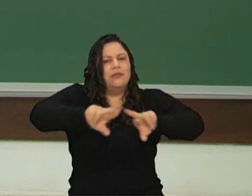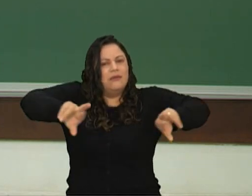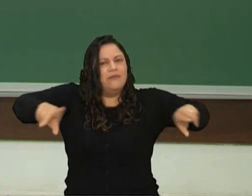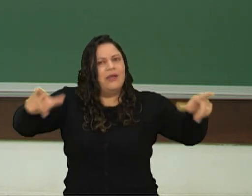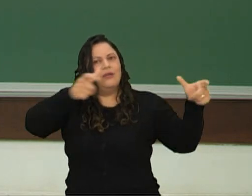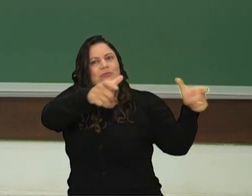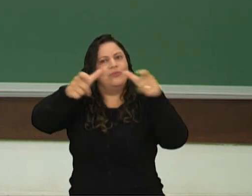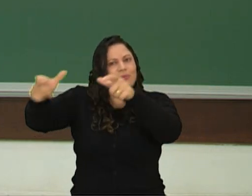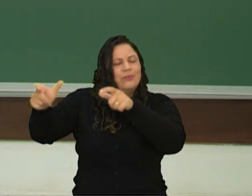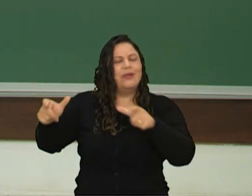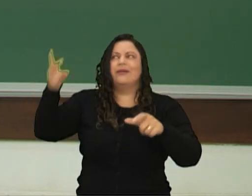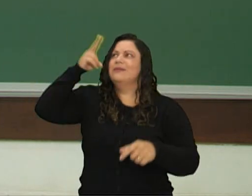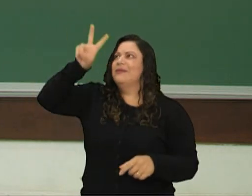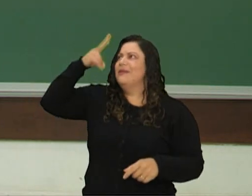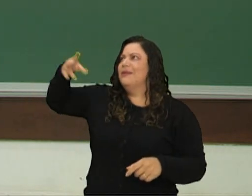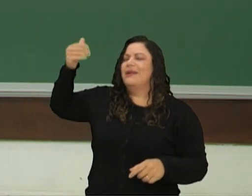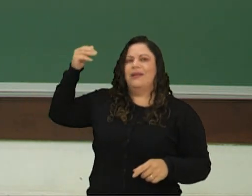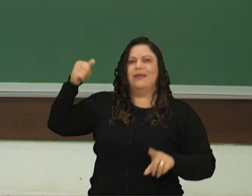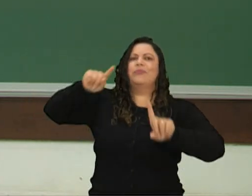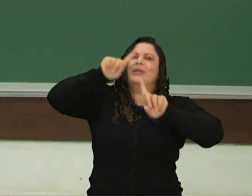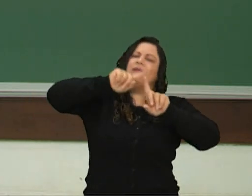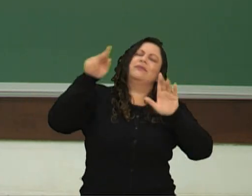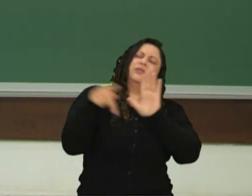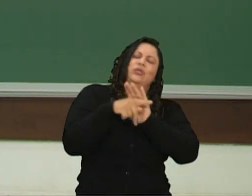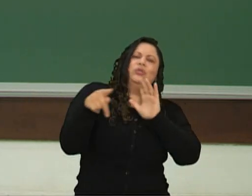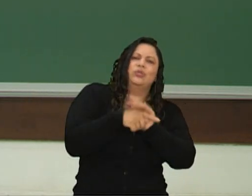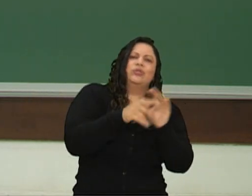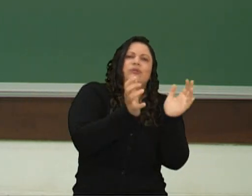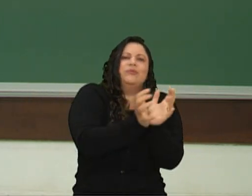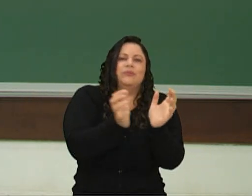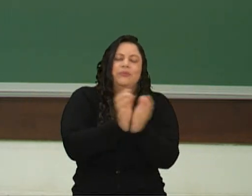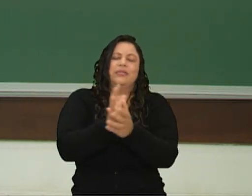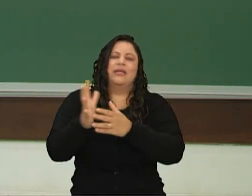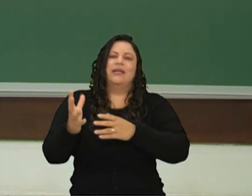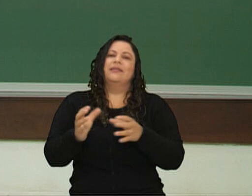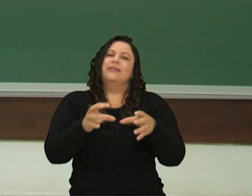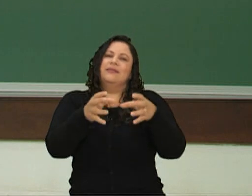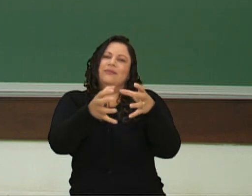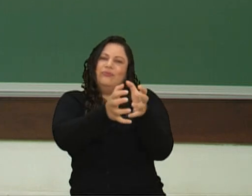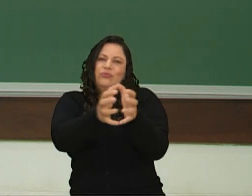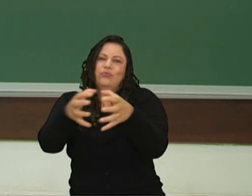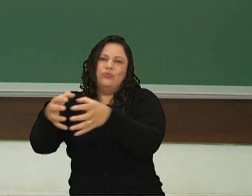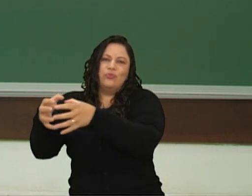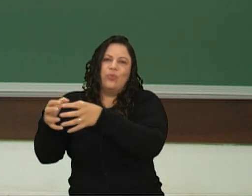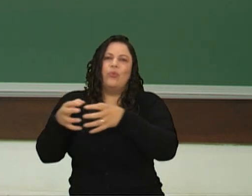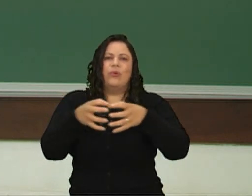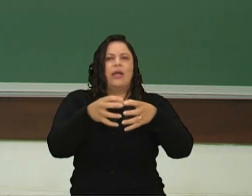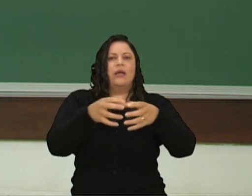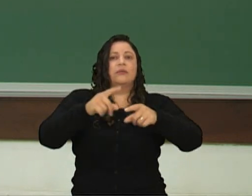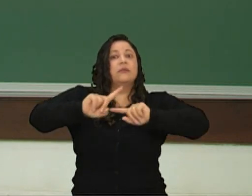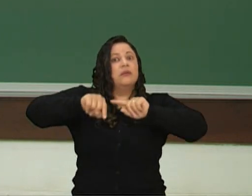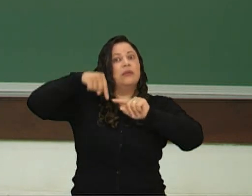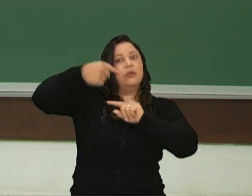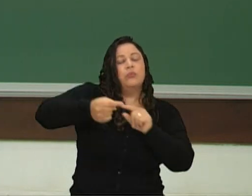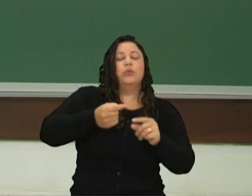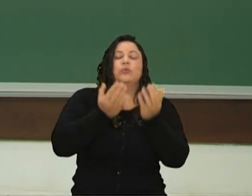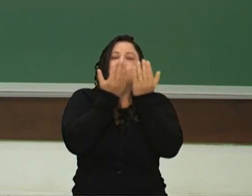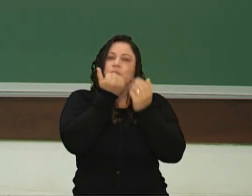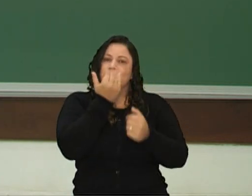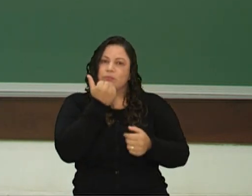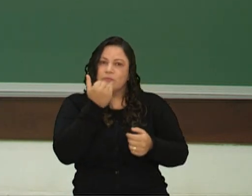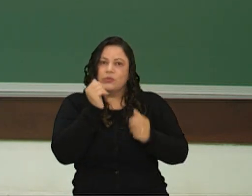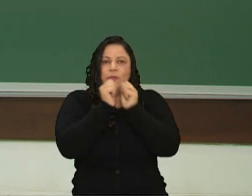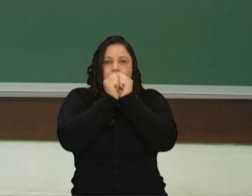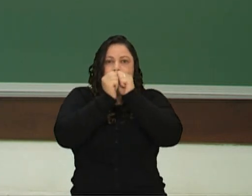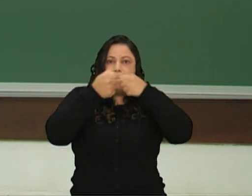lembranças típicas nas colônias. Mas durante a Páscoa, então, além de comer o pão sagrado que foi